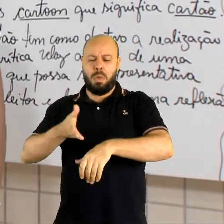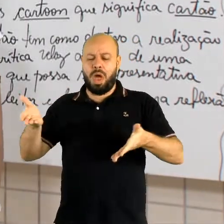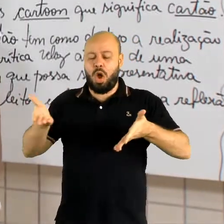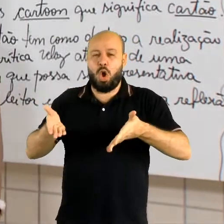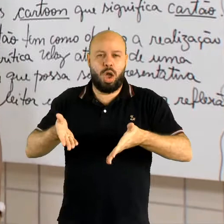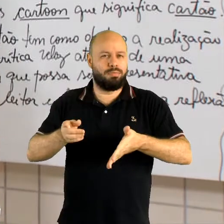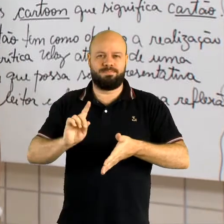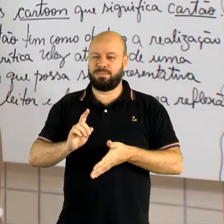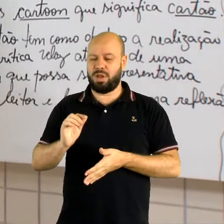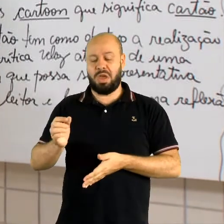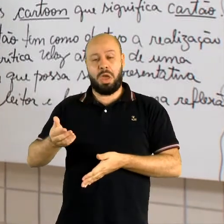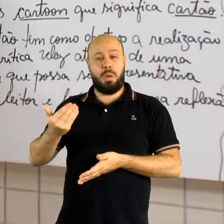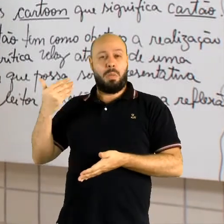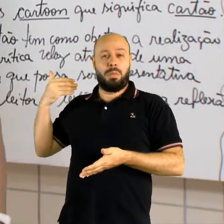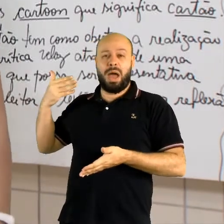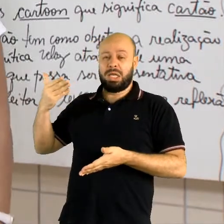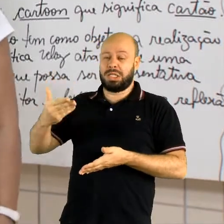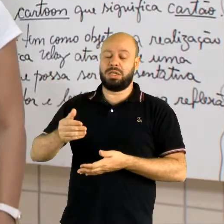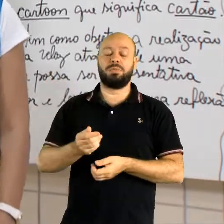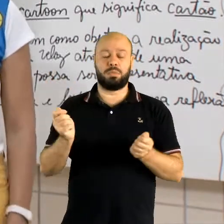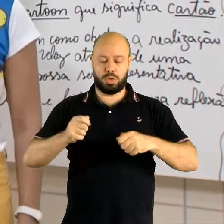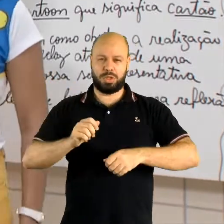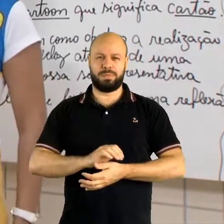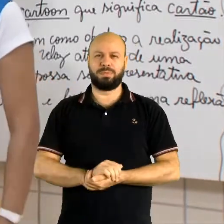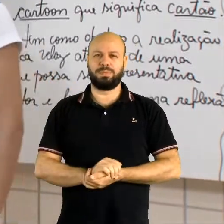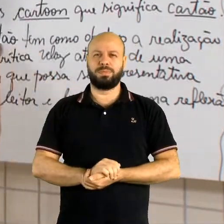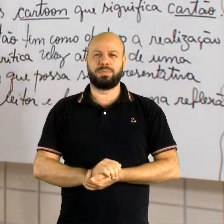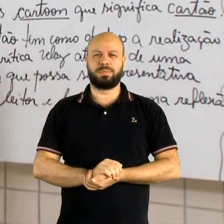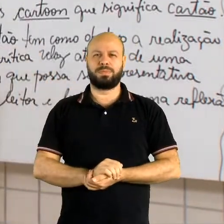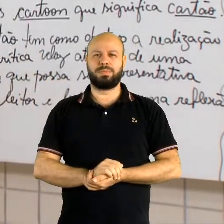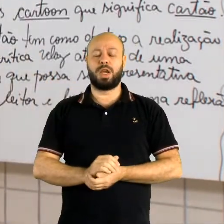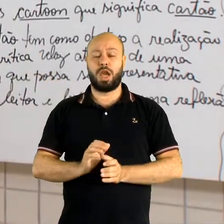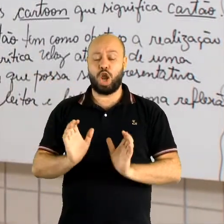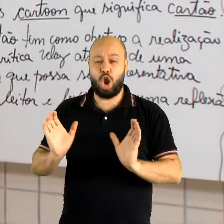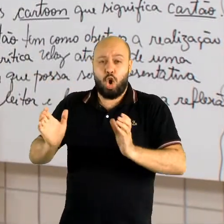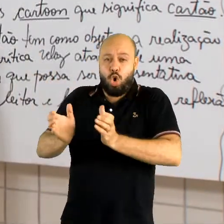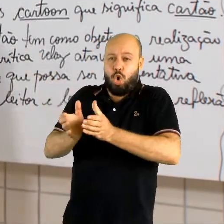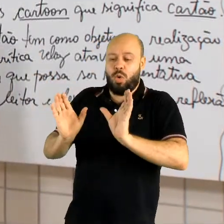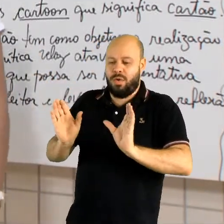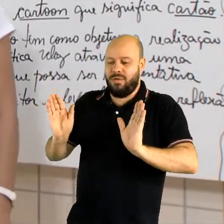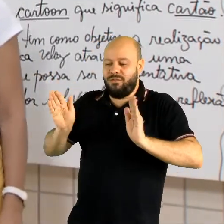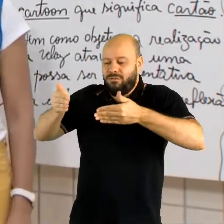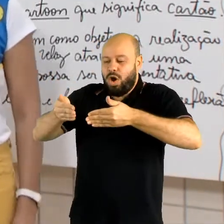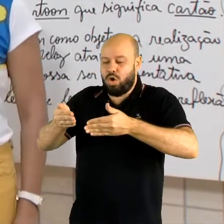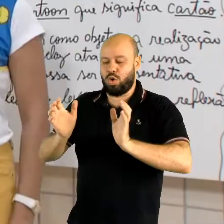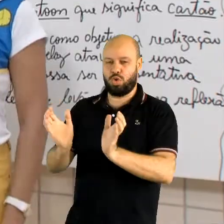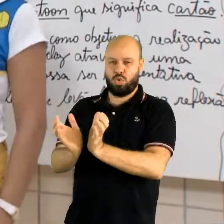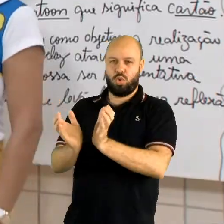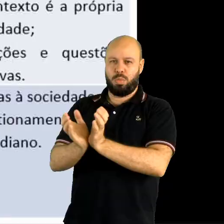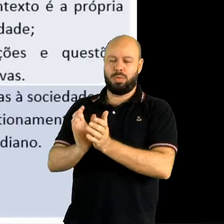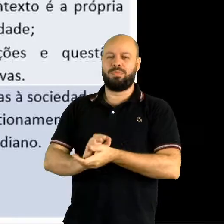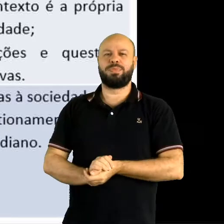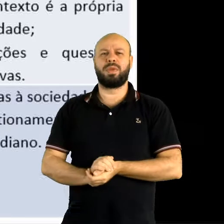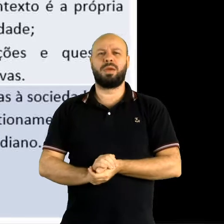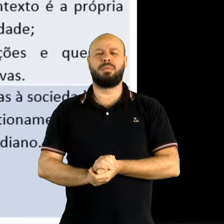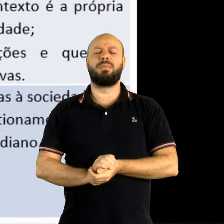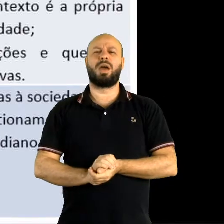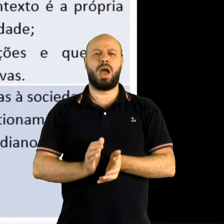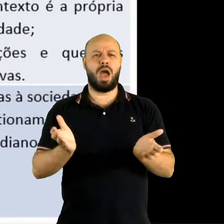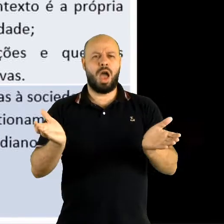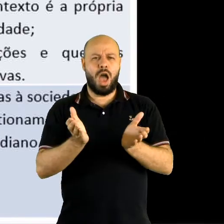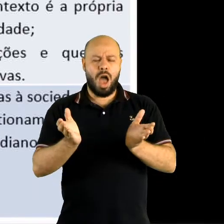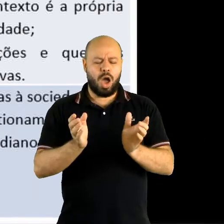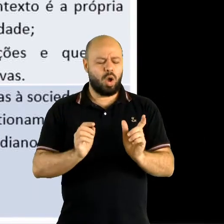coletivo. Seguindo, então, vamos ver a característica de cada uma, cartoon e charge. Na tela, por